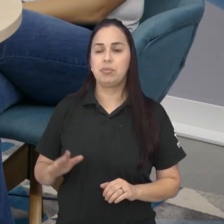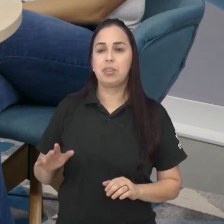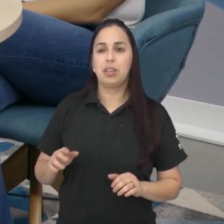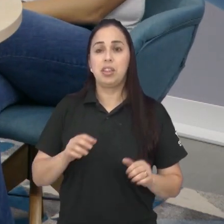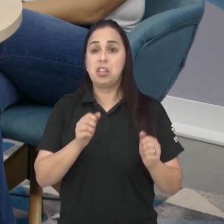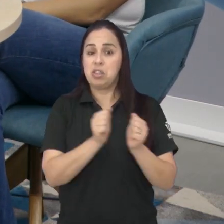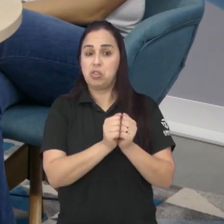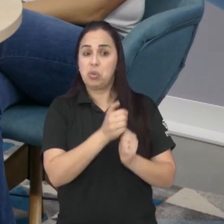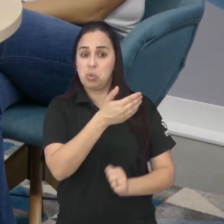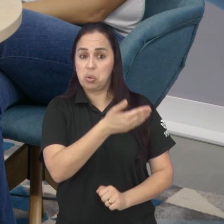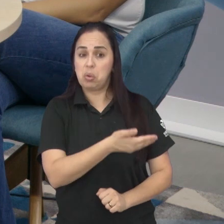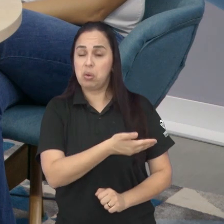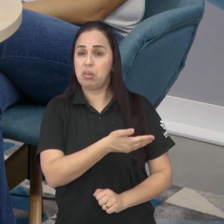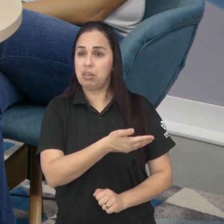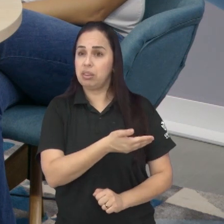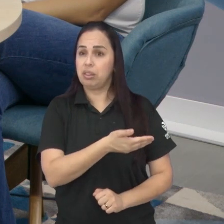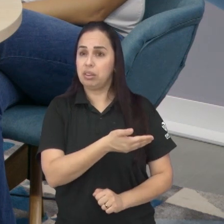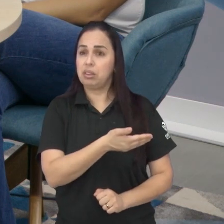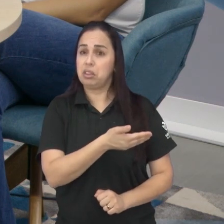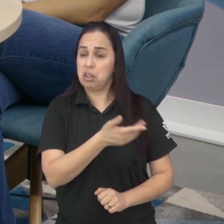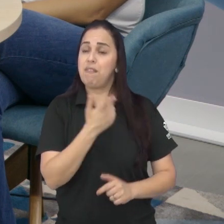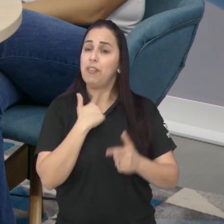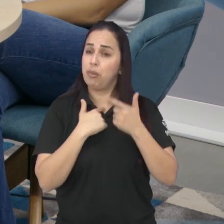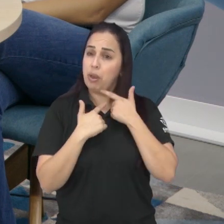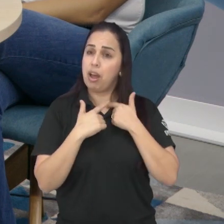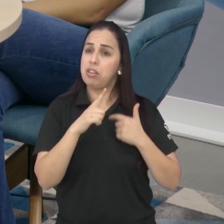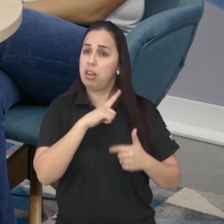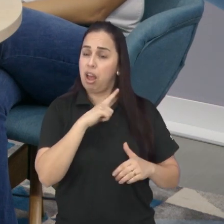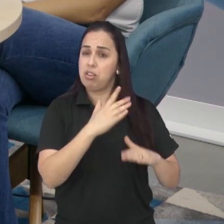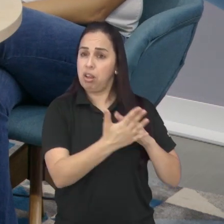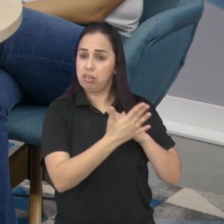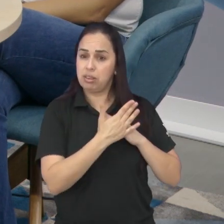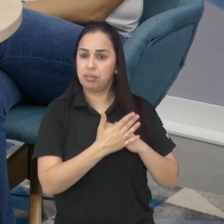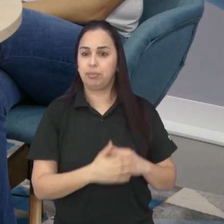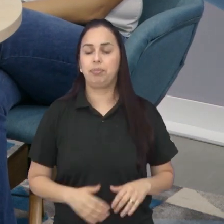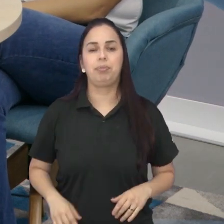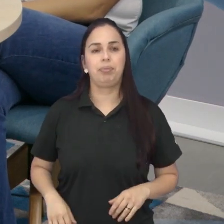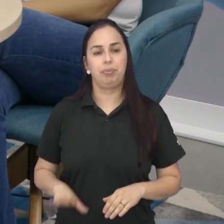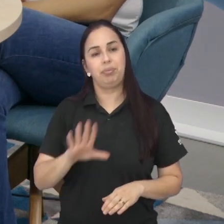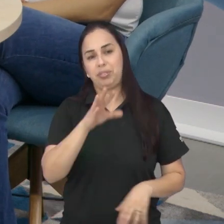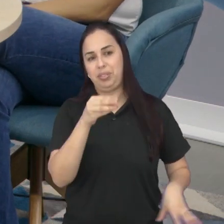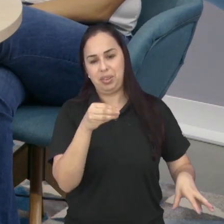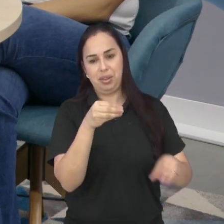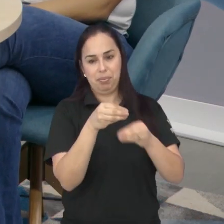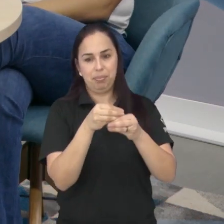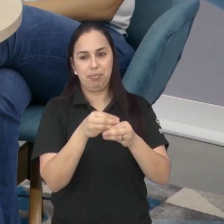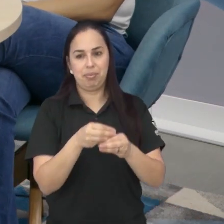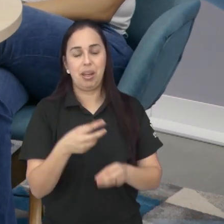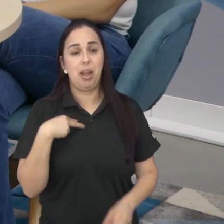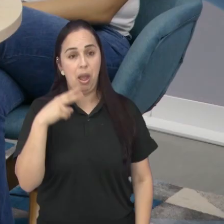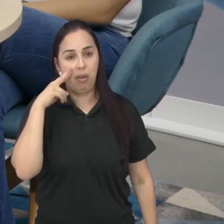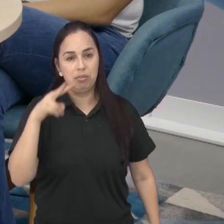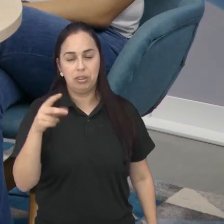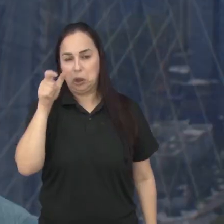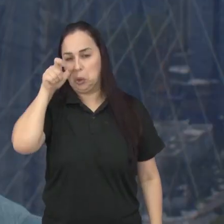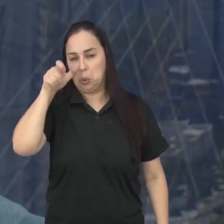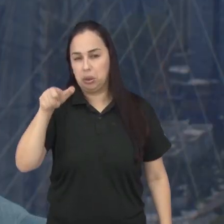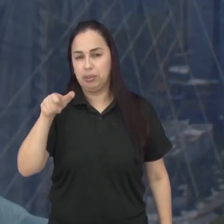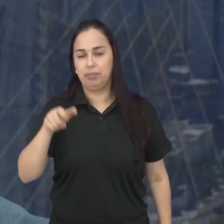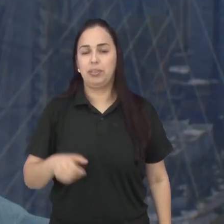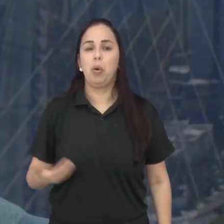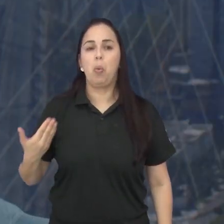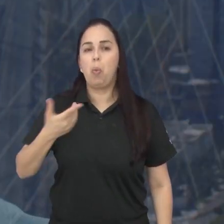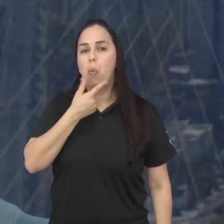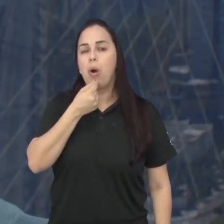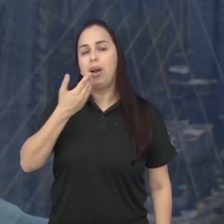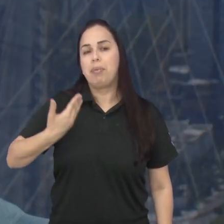com companheiros com muita boa vontade. Sim. Mas esses dias, só complementando, houve uma coisa muito interessante, né? Um